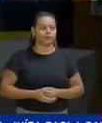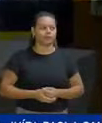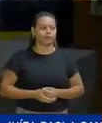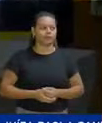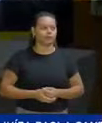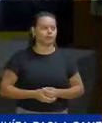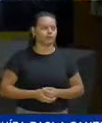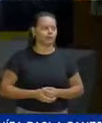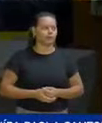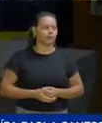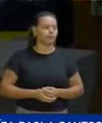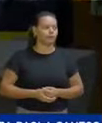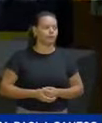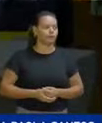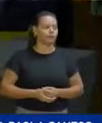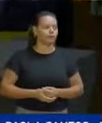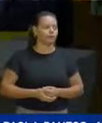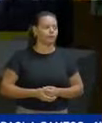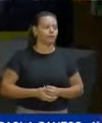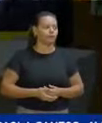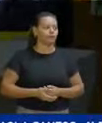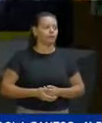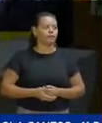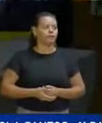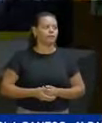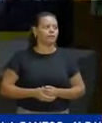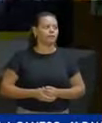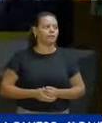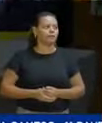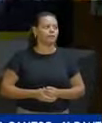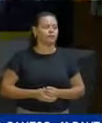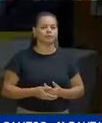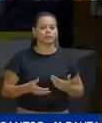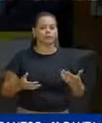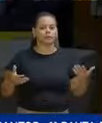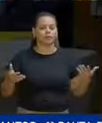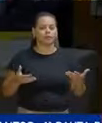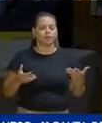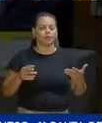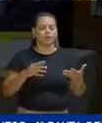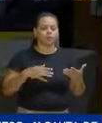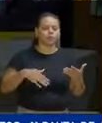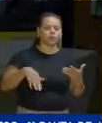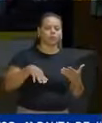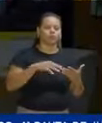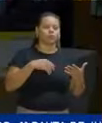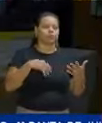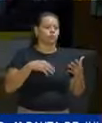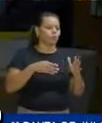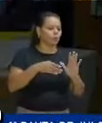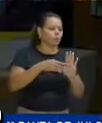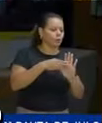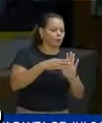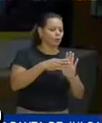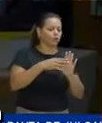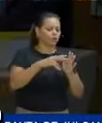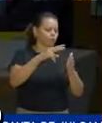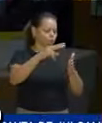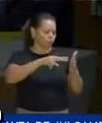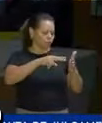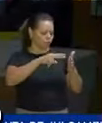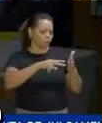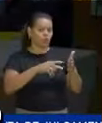relatora, a mera na mesa da exposição de lateral proposta e direita. intenção para a gestão, ainda que constatando com a atual